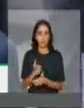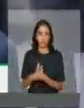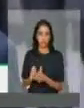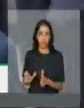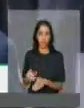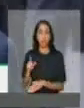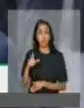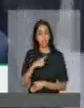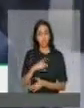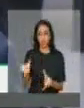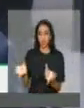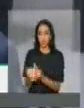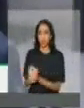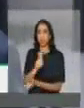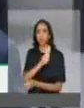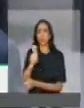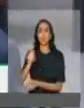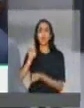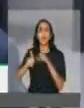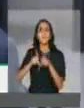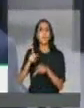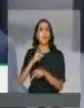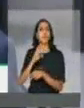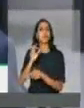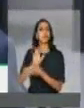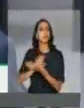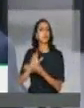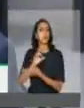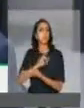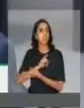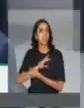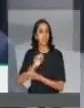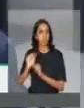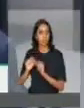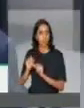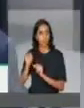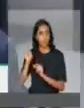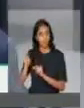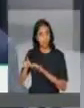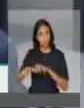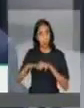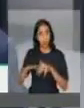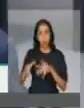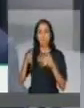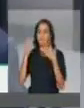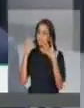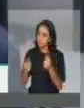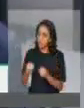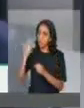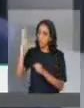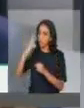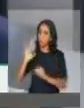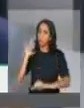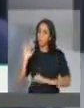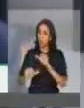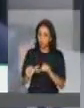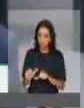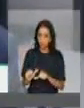Povo Sem Medo, que é o movimento Vamos Mudar o Brasil, que vai promover